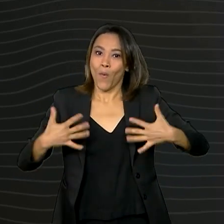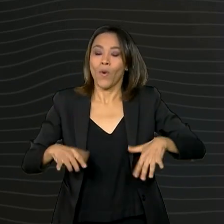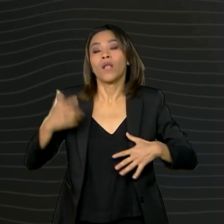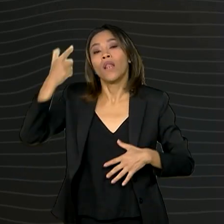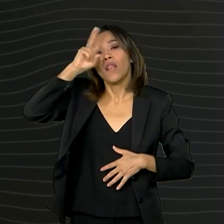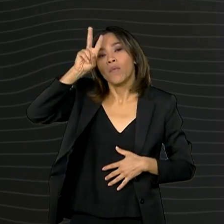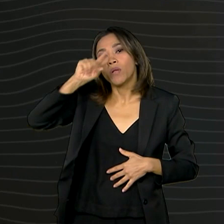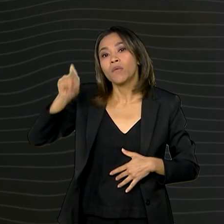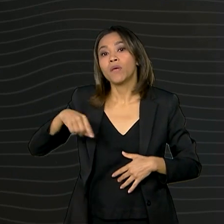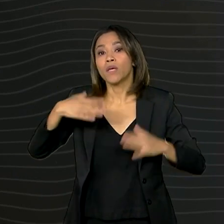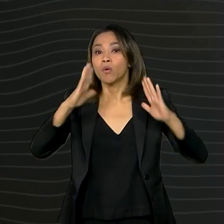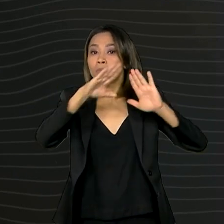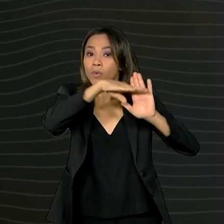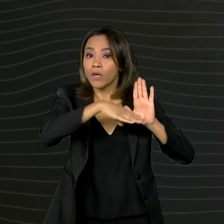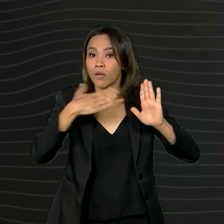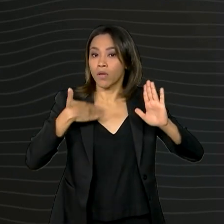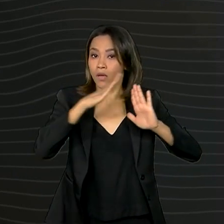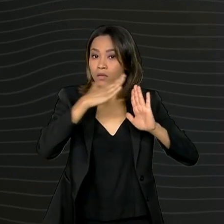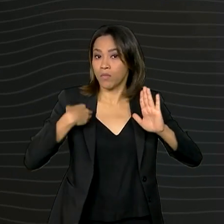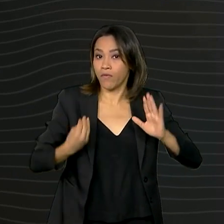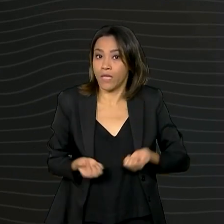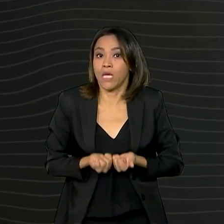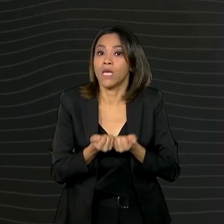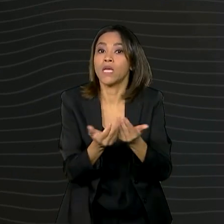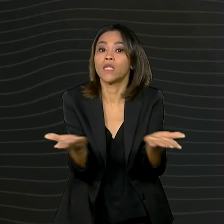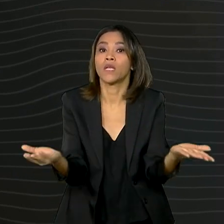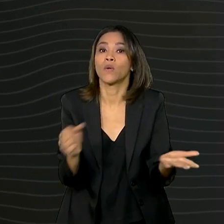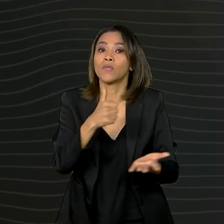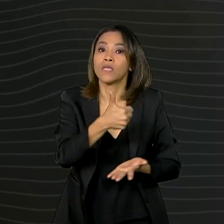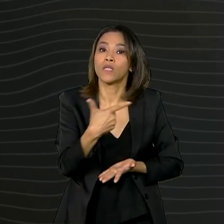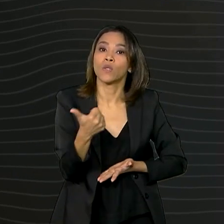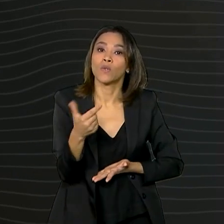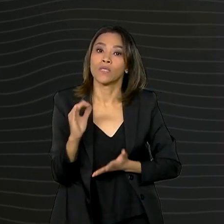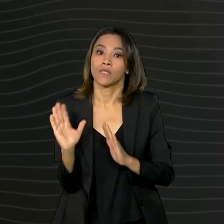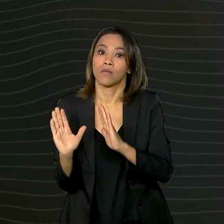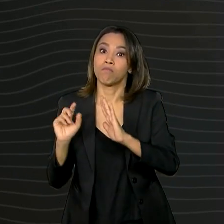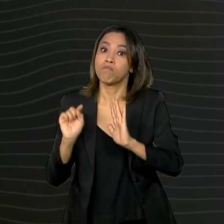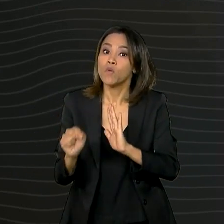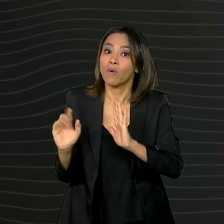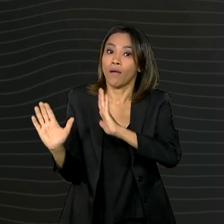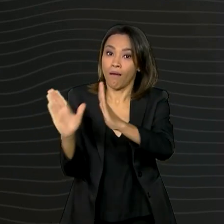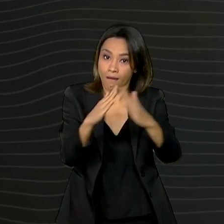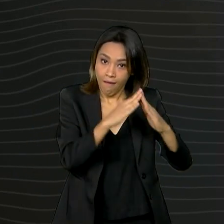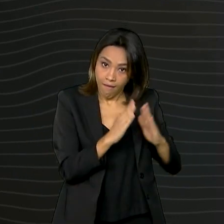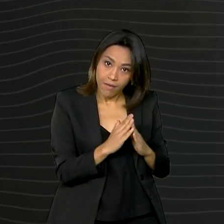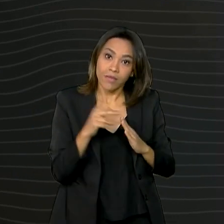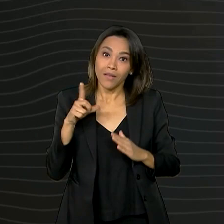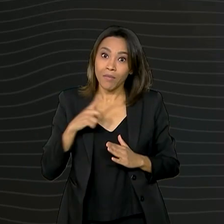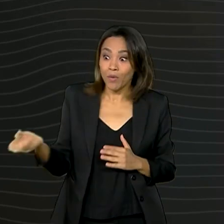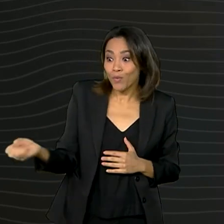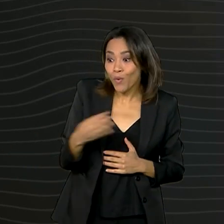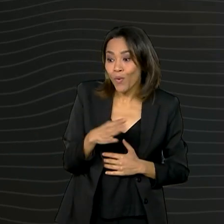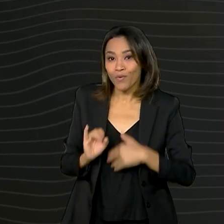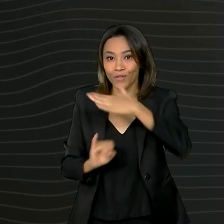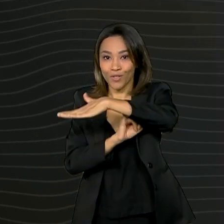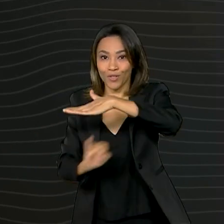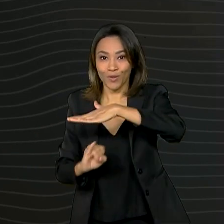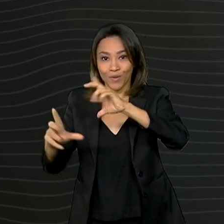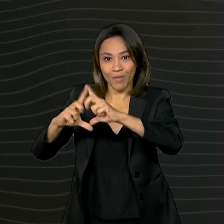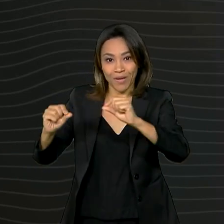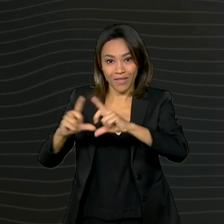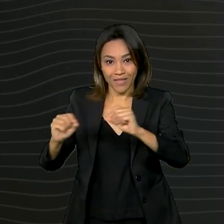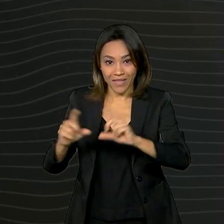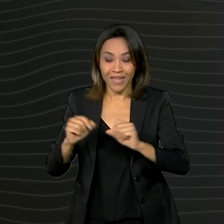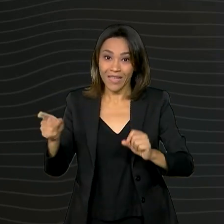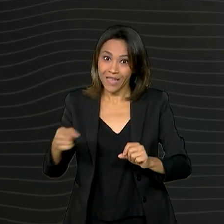Minha Vida entregou 112 mil moradias esta semana, que tem Instituto Federal novo em Brasília e que o país subiu no